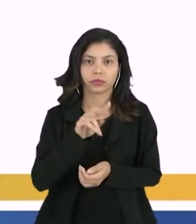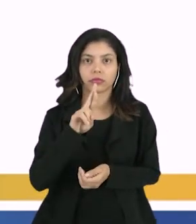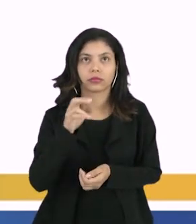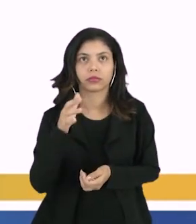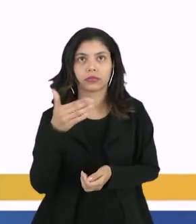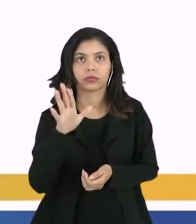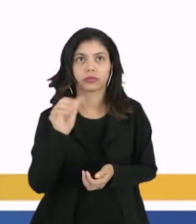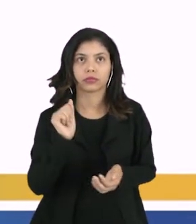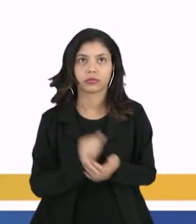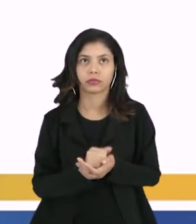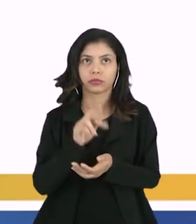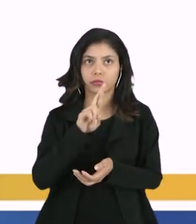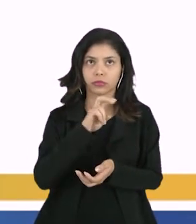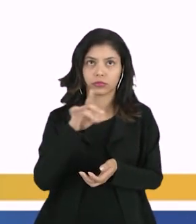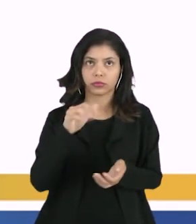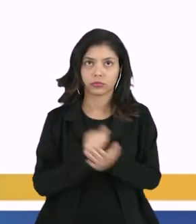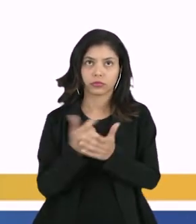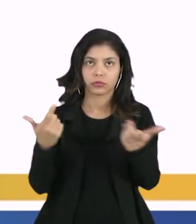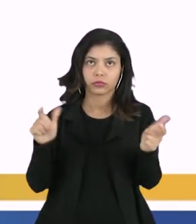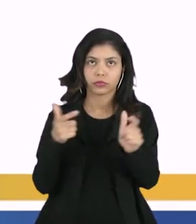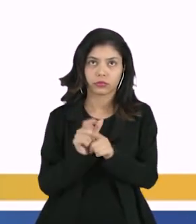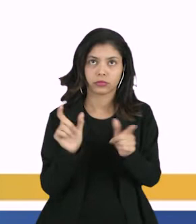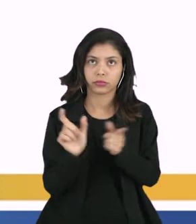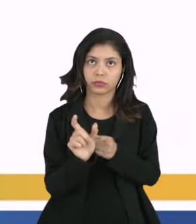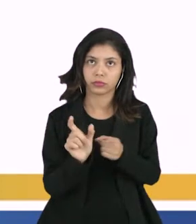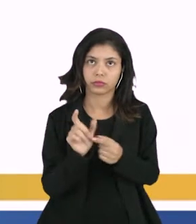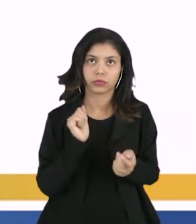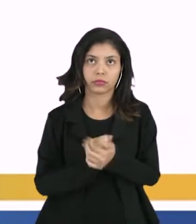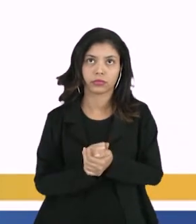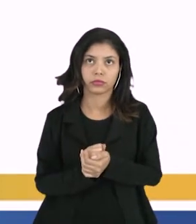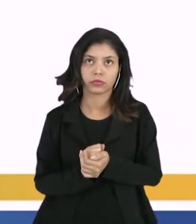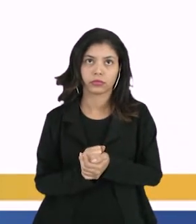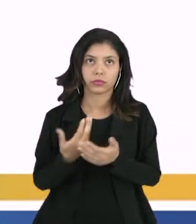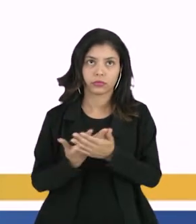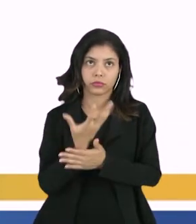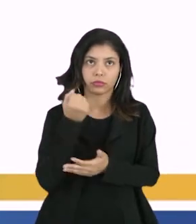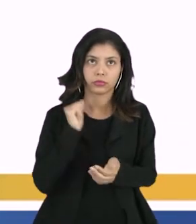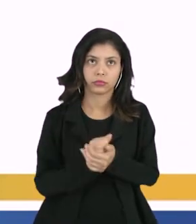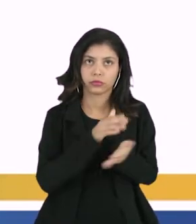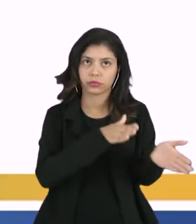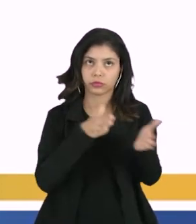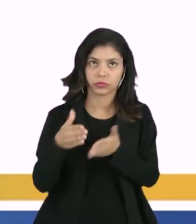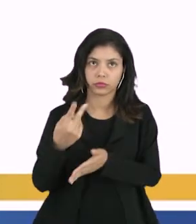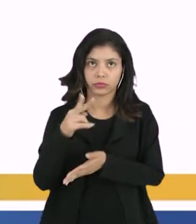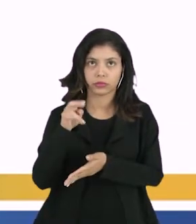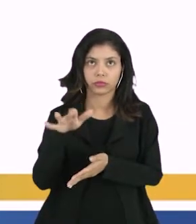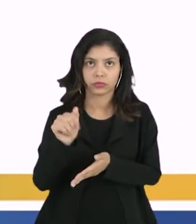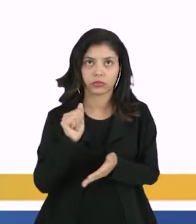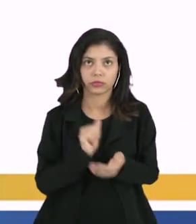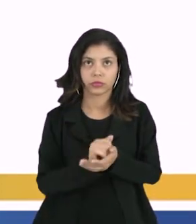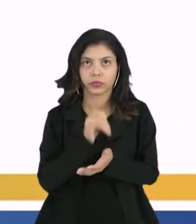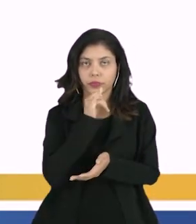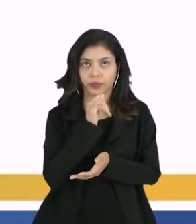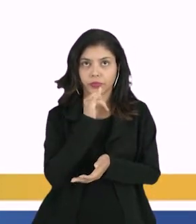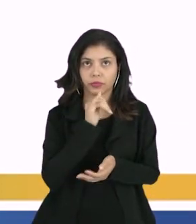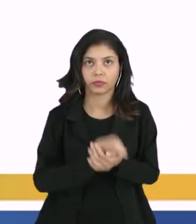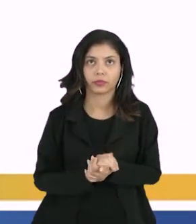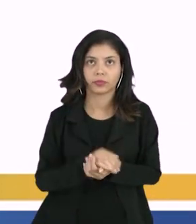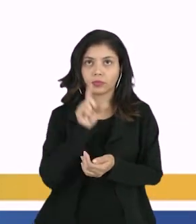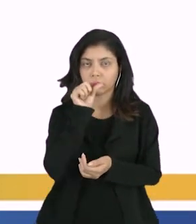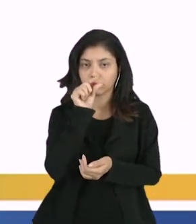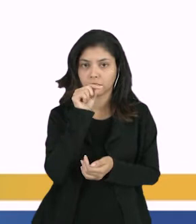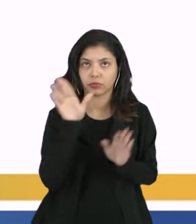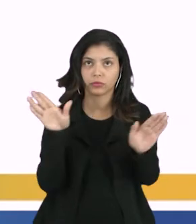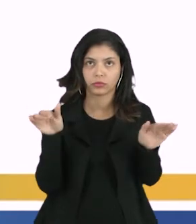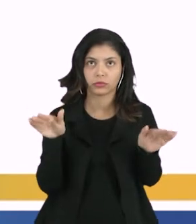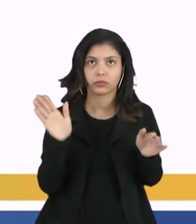Derivação regressiva. Redução da palavra derivada por meio da retirada de uma parte da palavra primitiva. Por